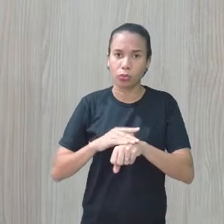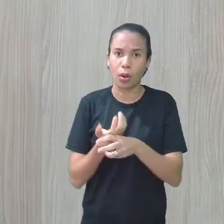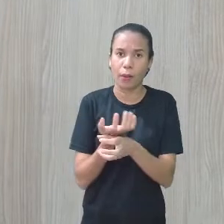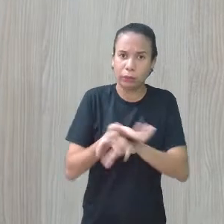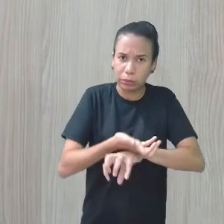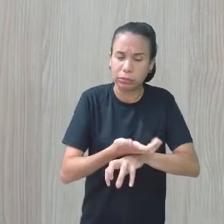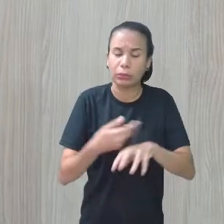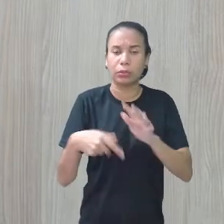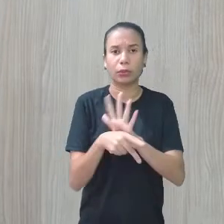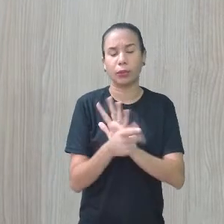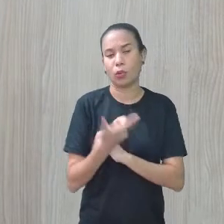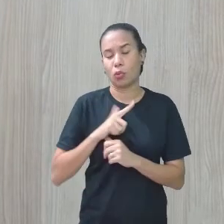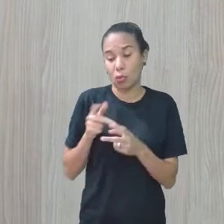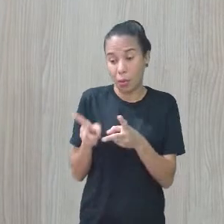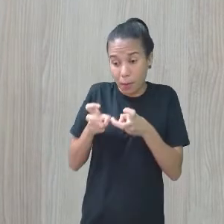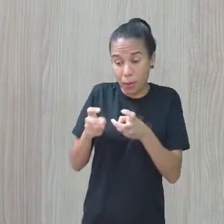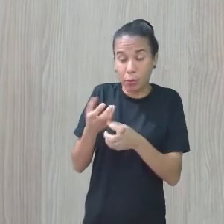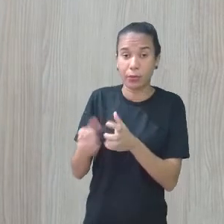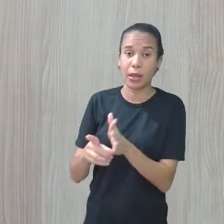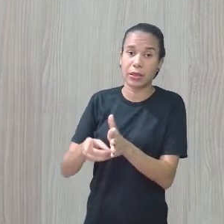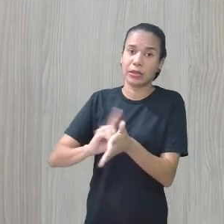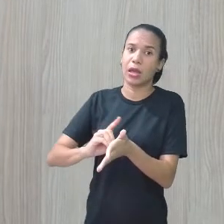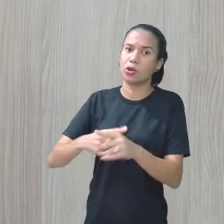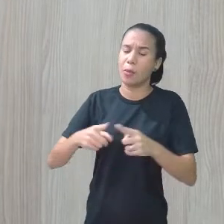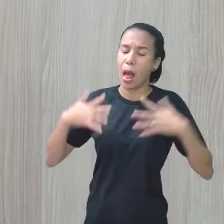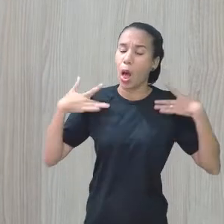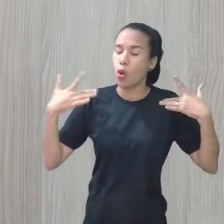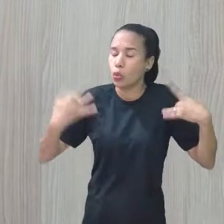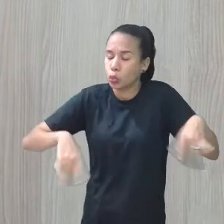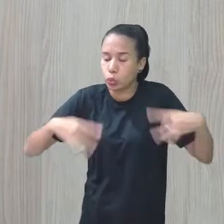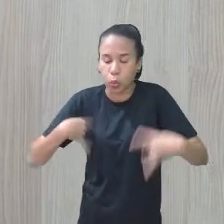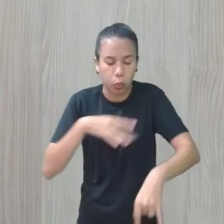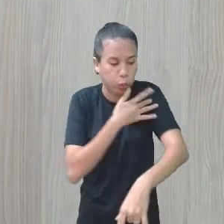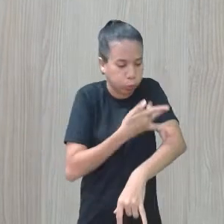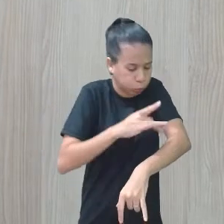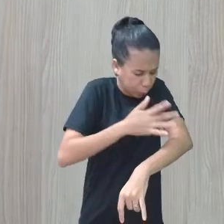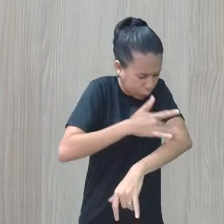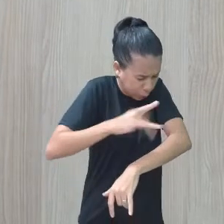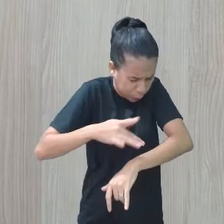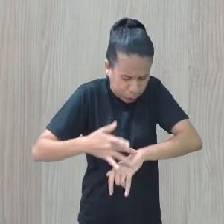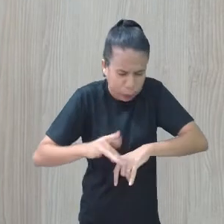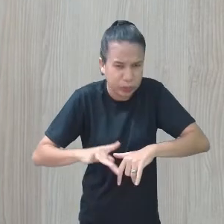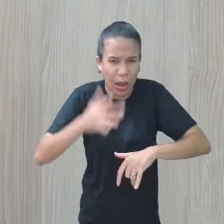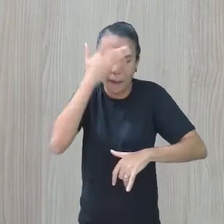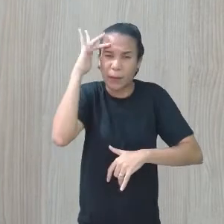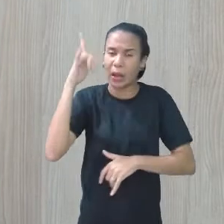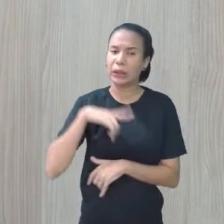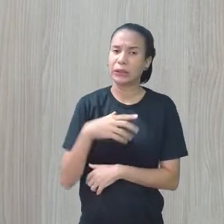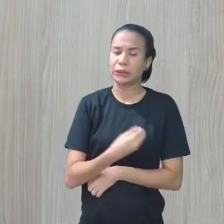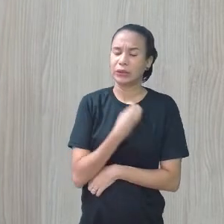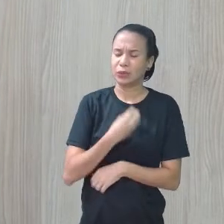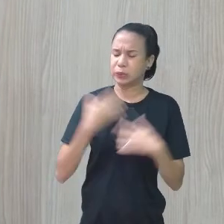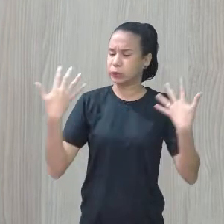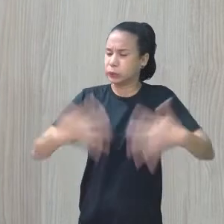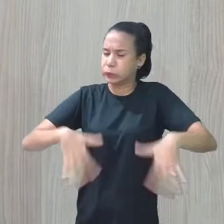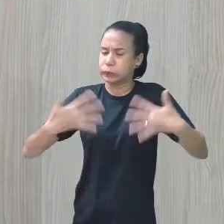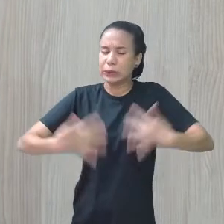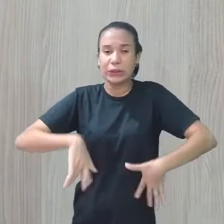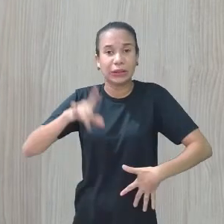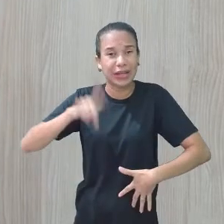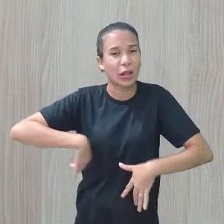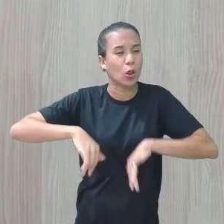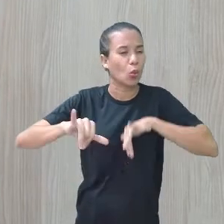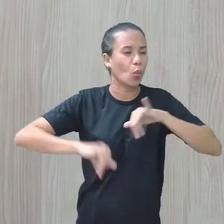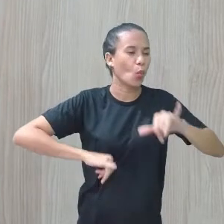vezes não diagnosticada tão cedo, mas que incomoda muito as articulações. As pessoas que possuem a